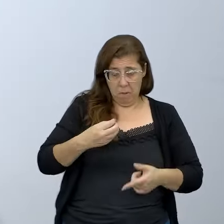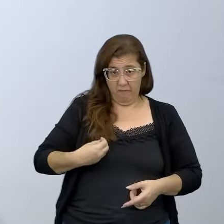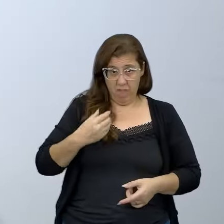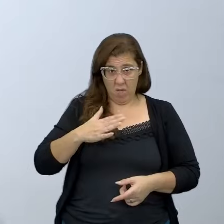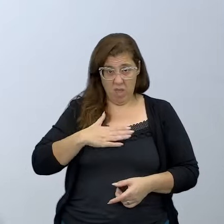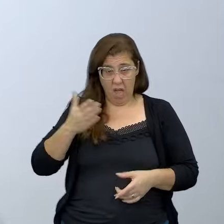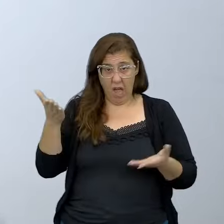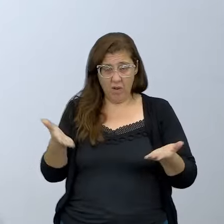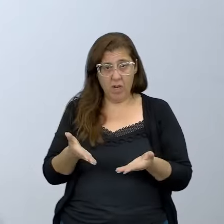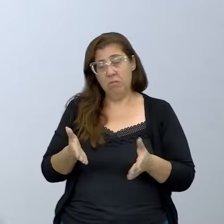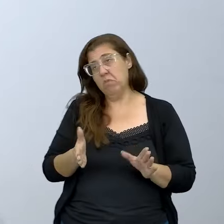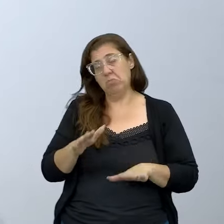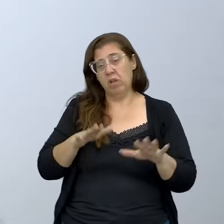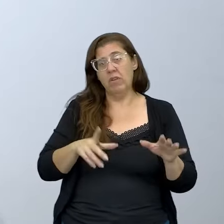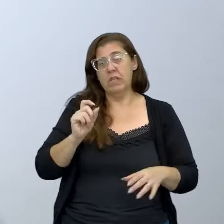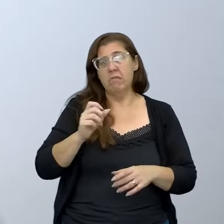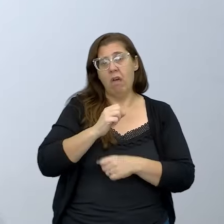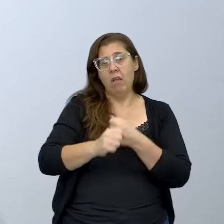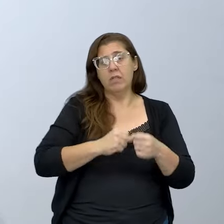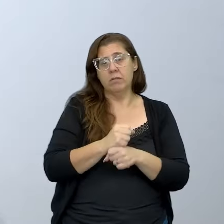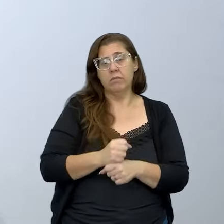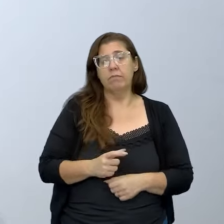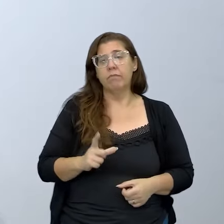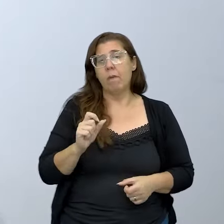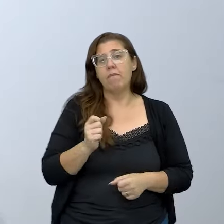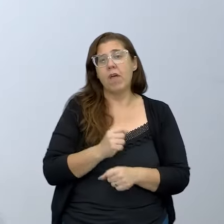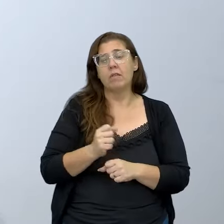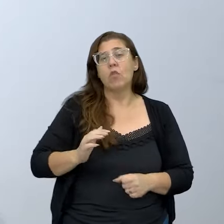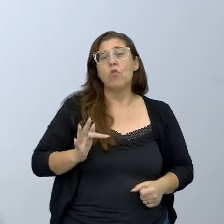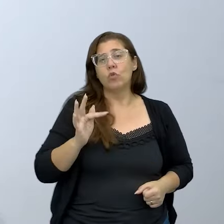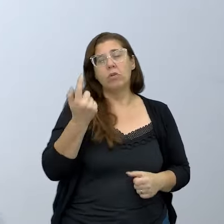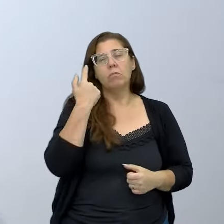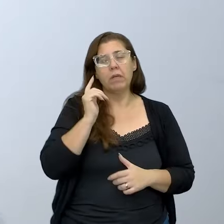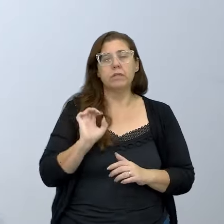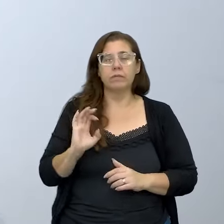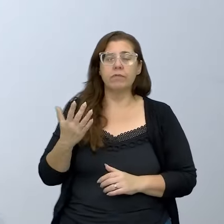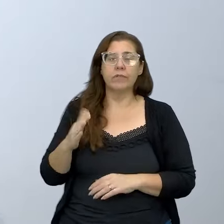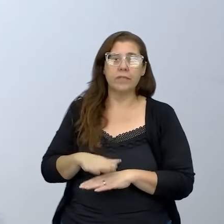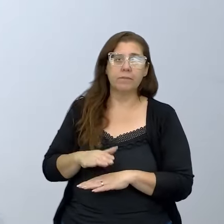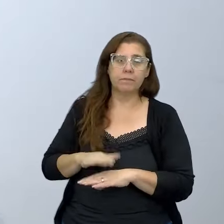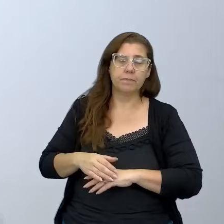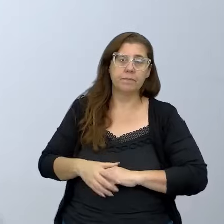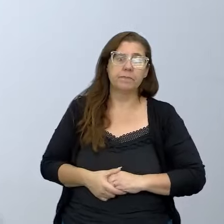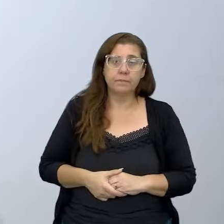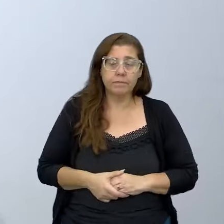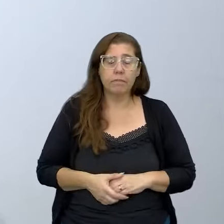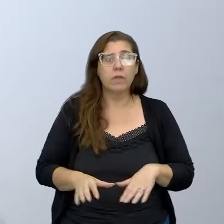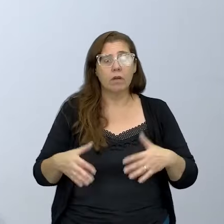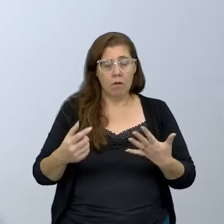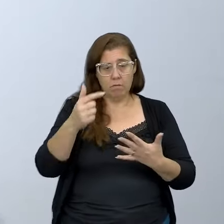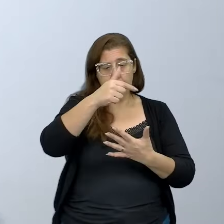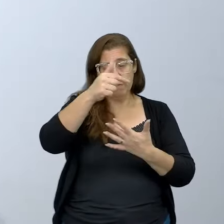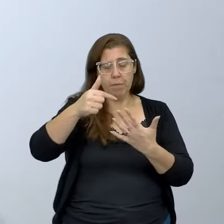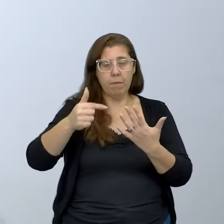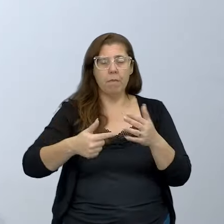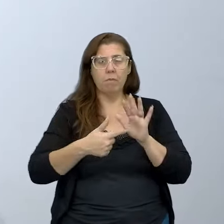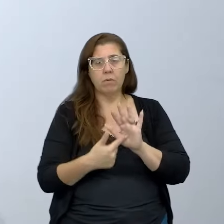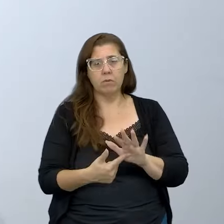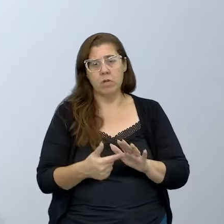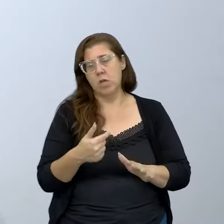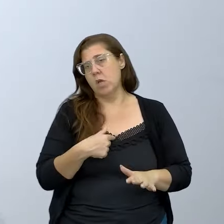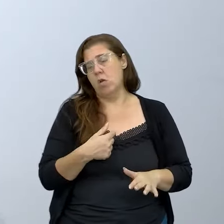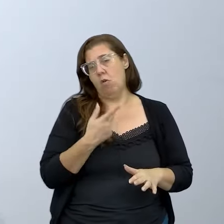mas talvez dê problema em 10 anos. Daqui 10 anos eu penso, né? Então, ele mesmo traz esses elementos. Eu